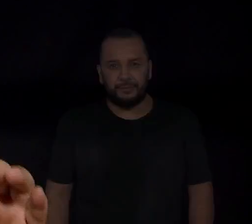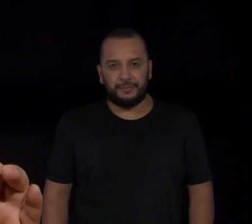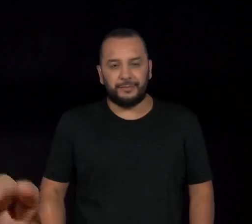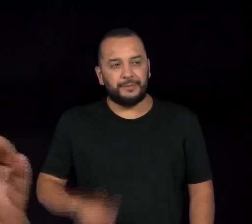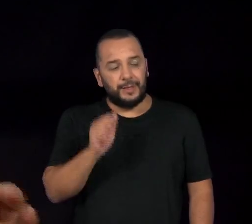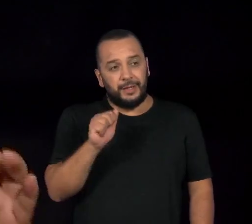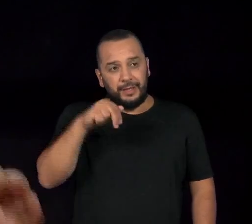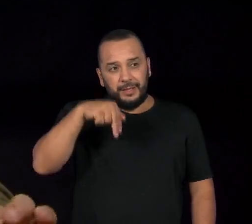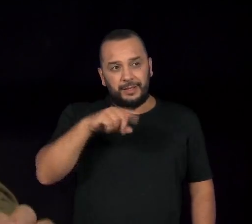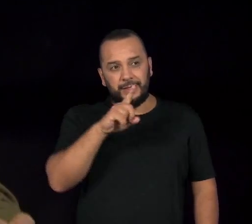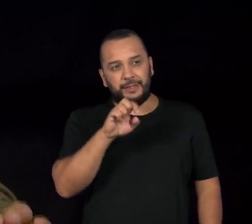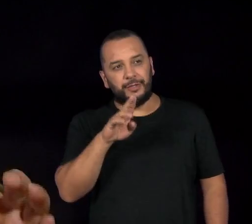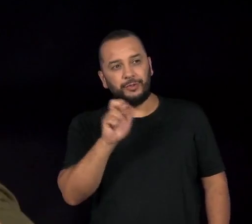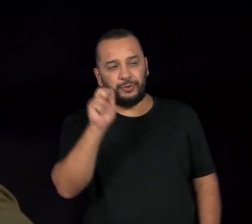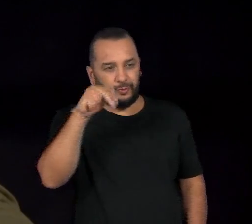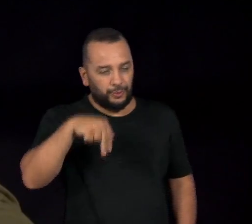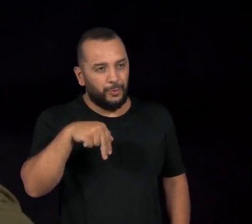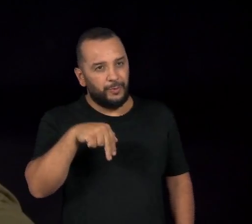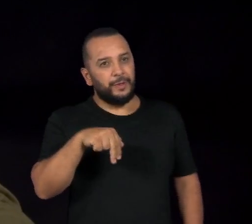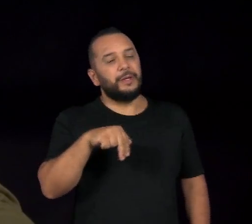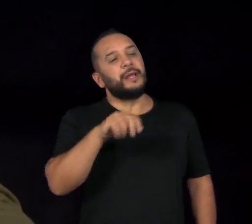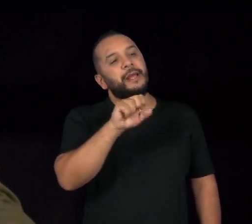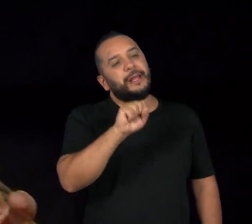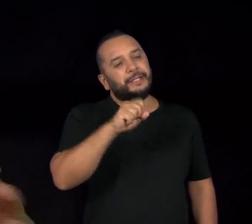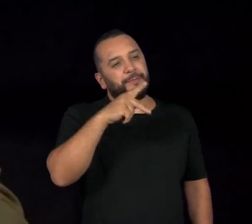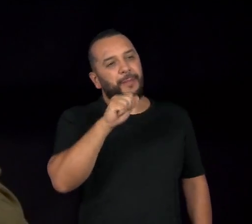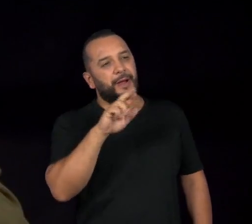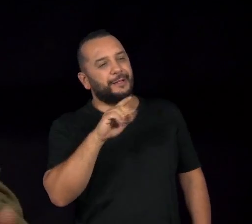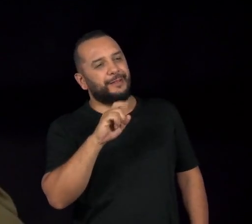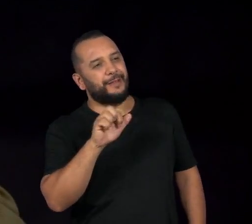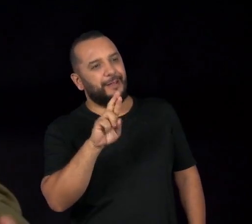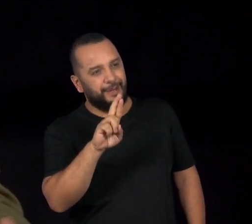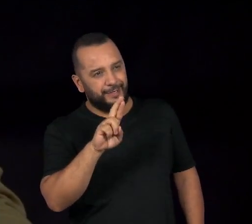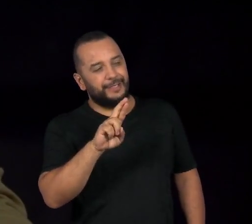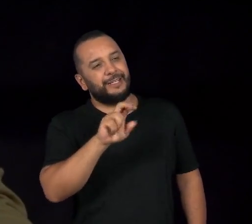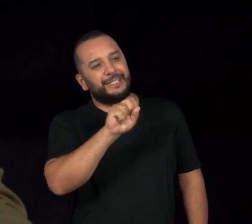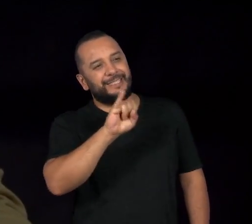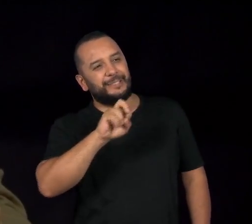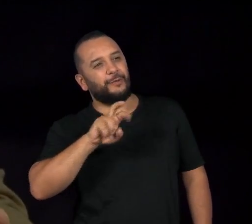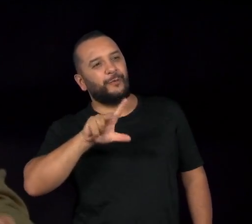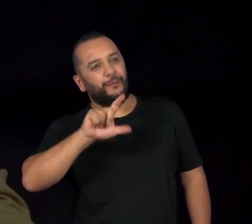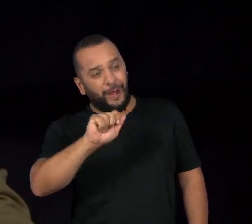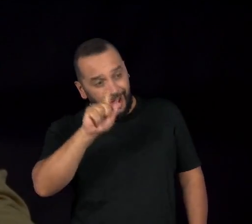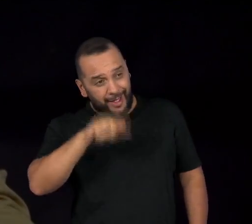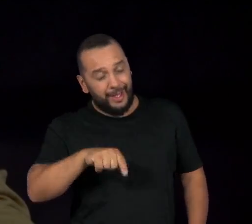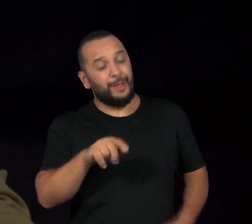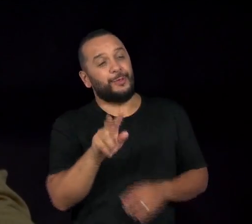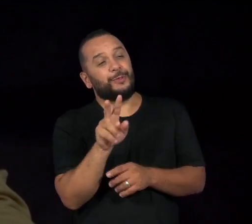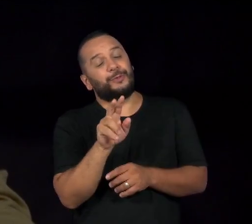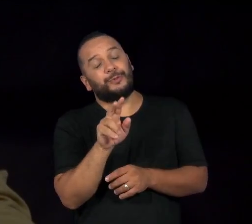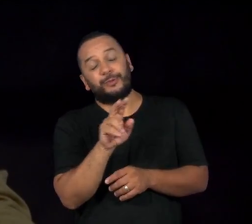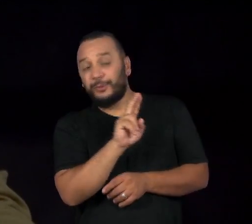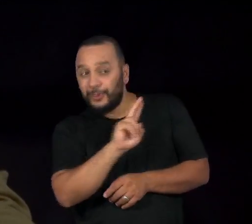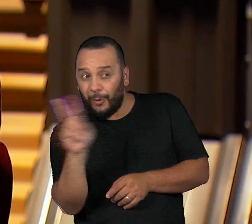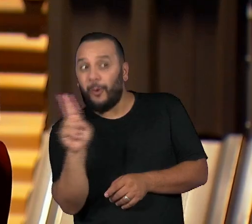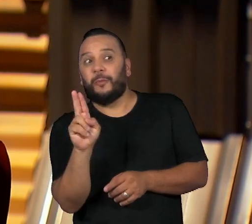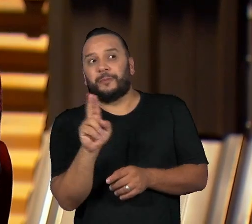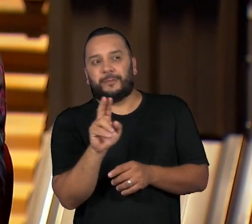Anderson The Spider Silva. Esse é o nome do novo jogo que você está entrando, é uma série,